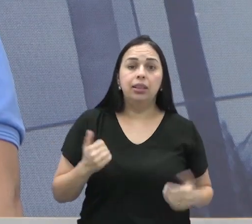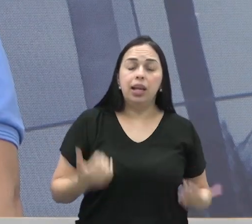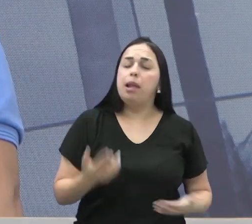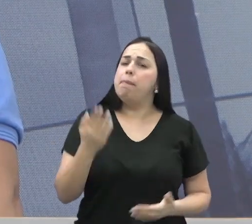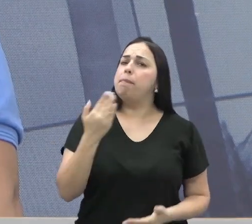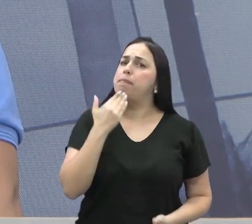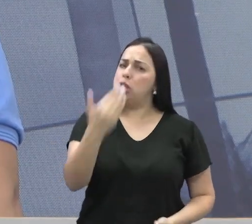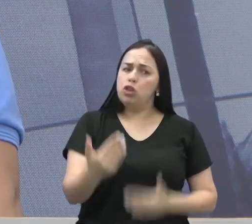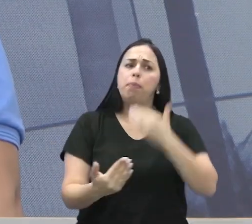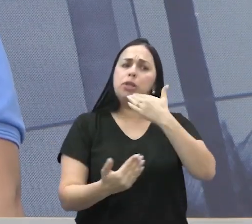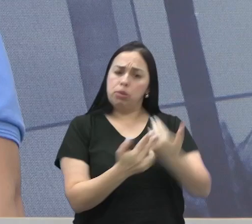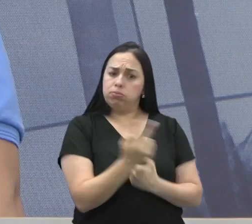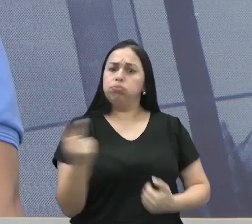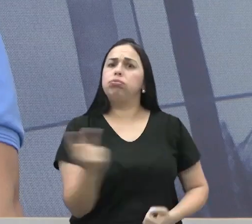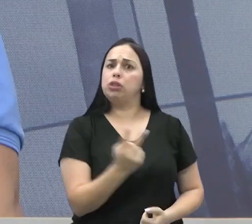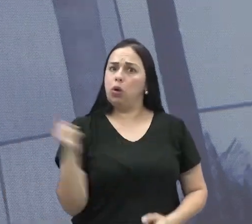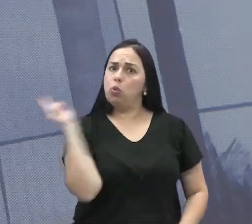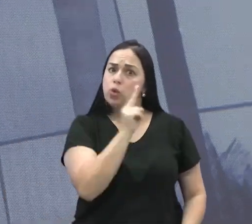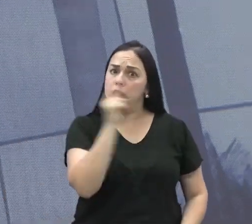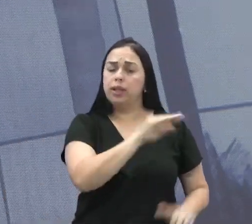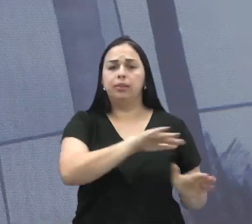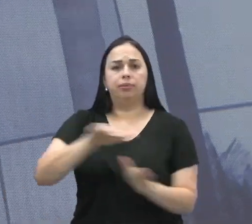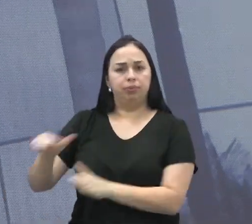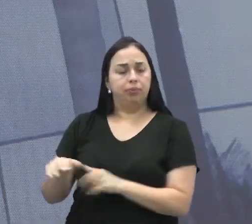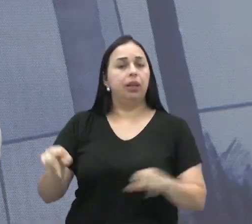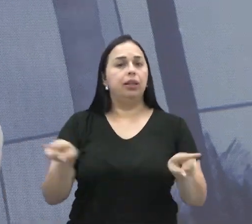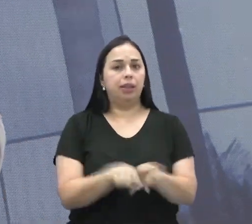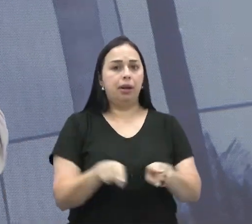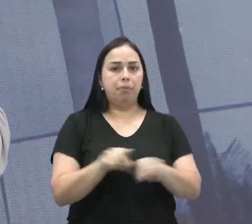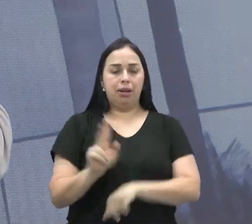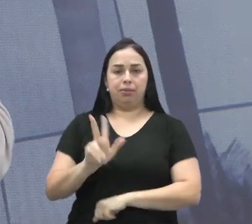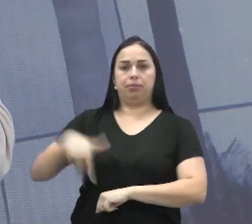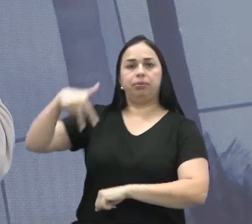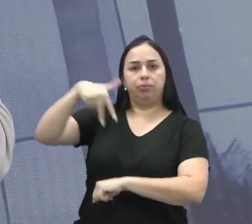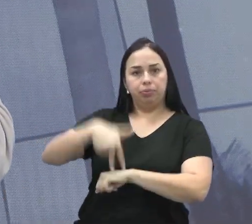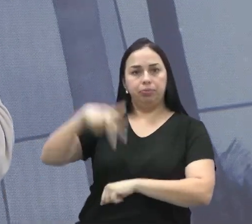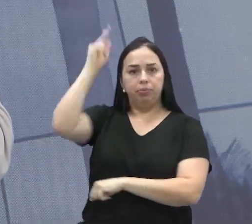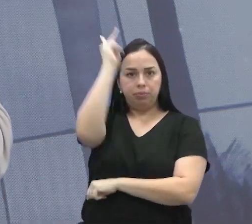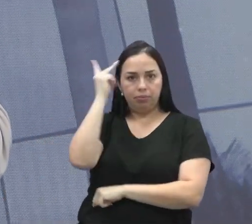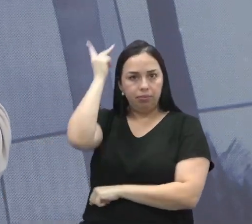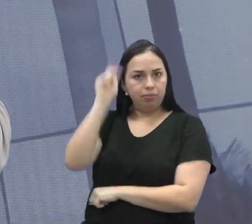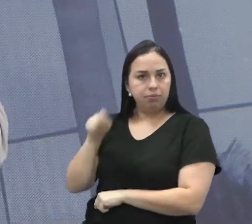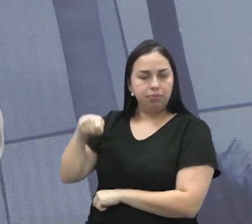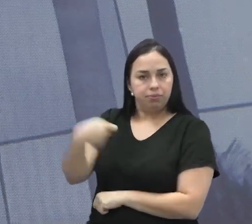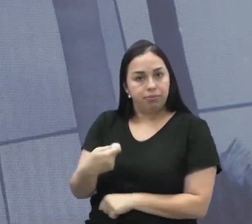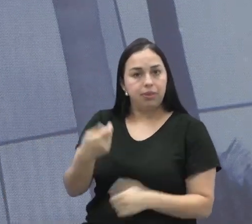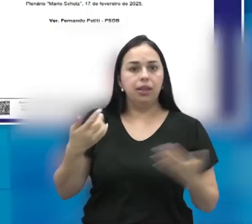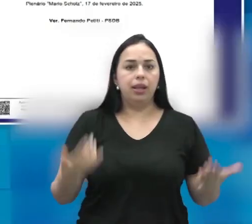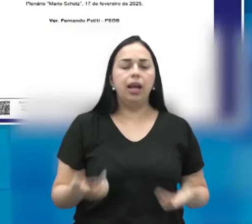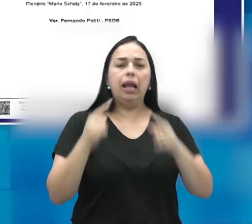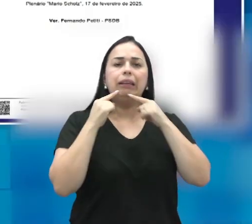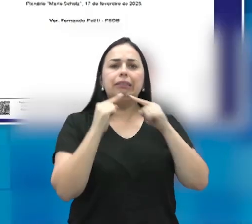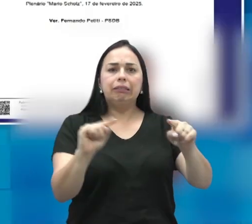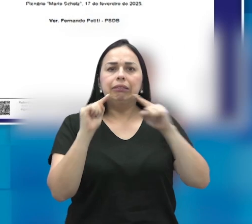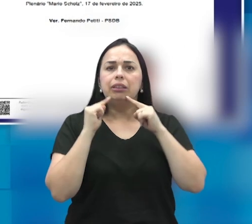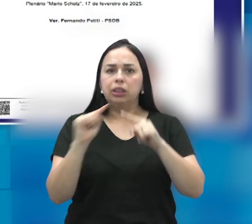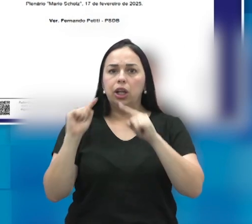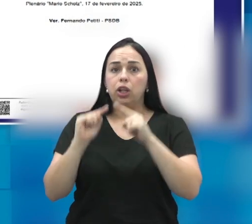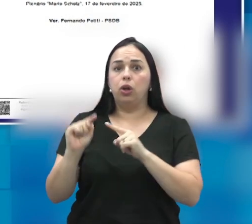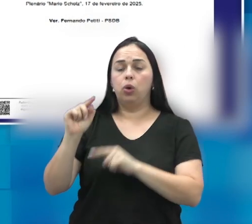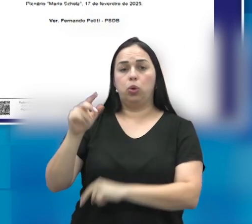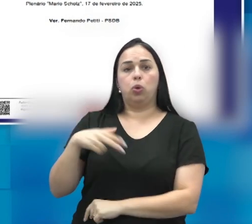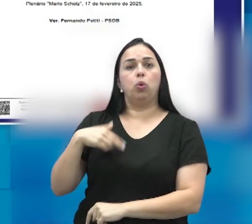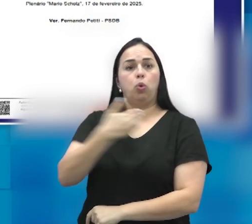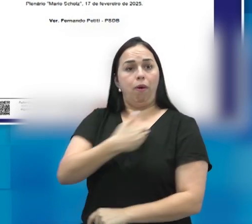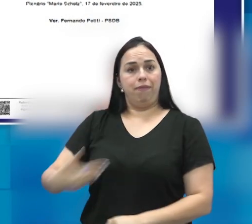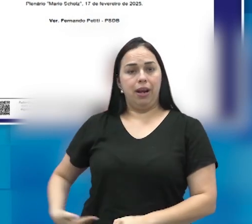medidas urgentes por parte do executivo. Também na tribuna, o vereador Fernando Petit fez críticas à medida adotada pelo governo